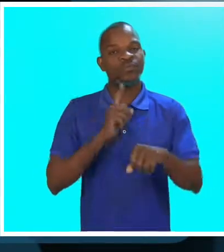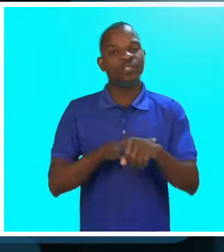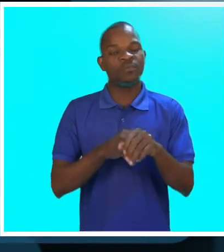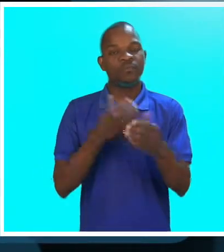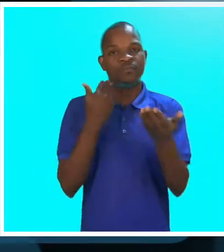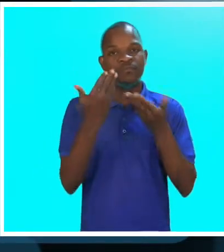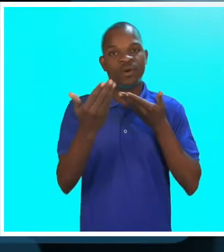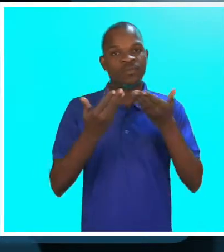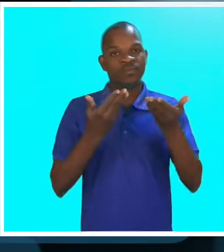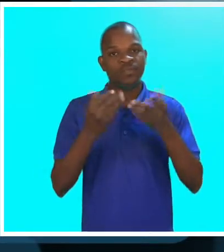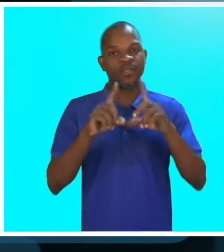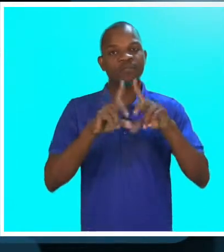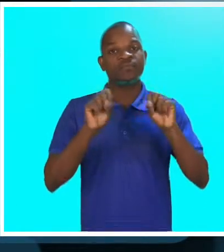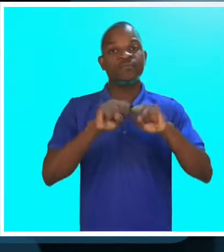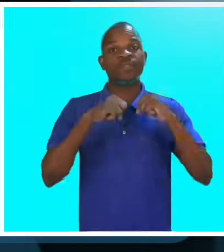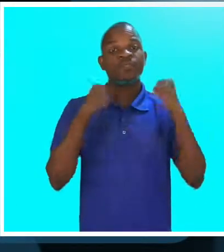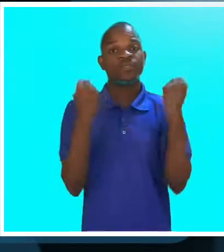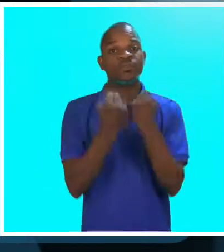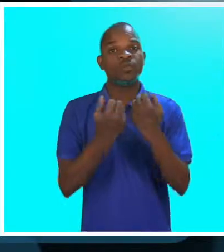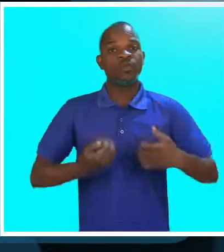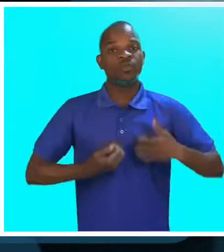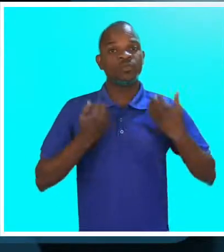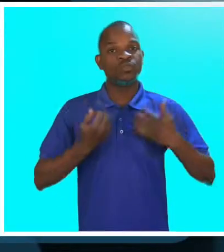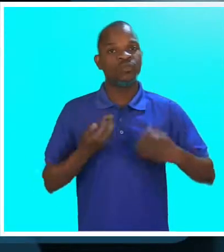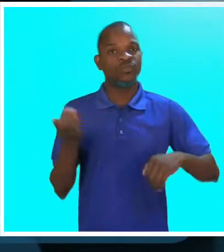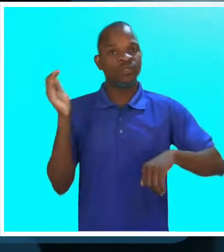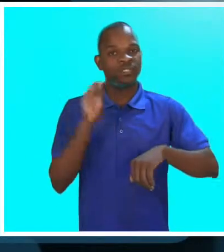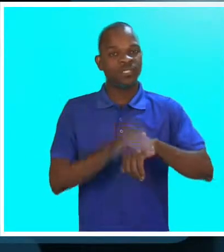com deficiência não sabe que não é é é que enquanto não há